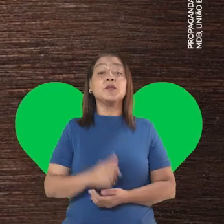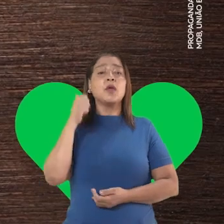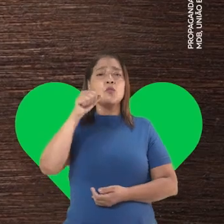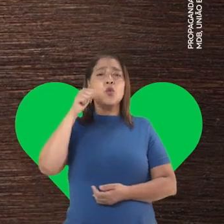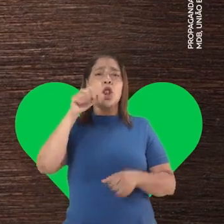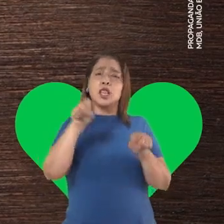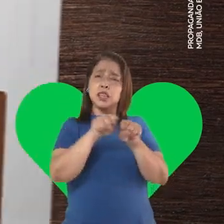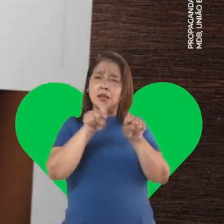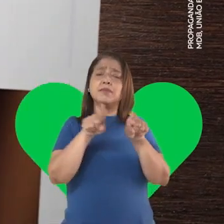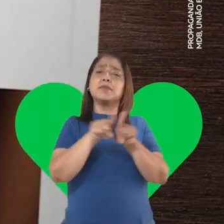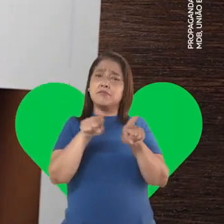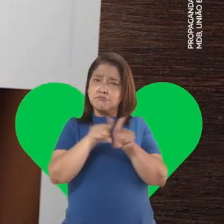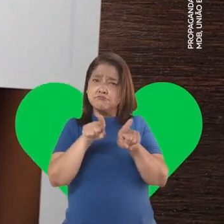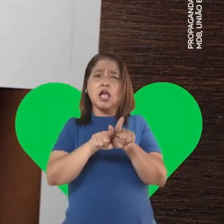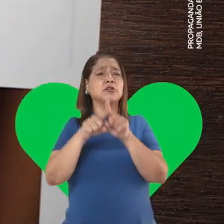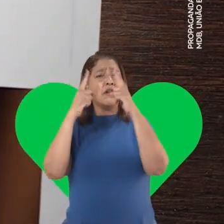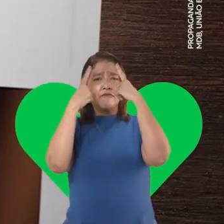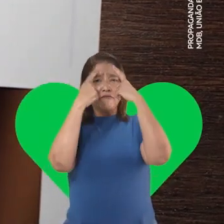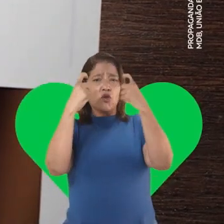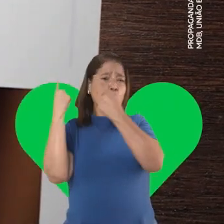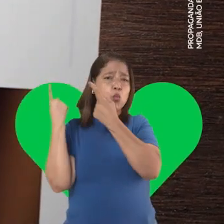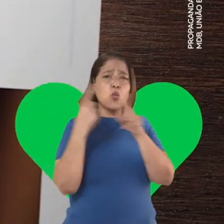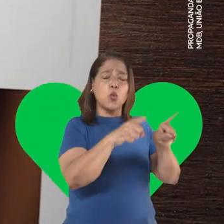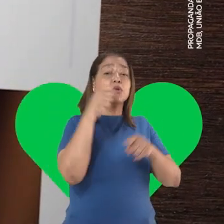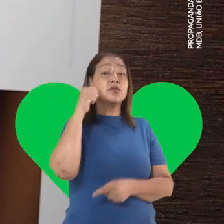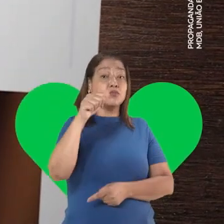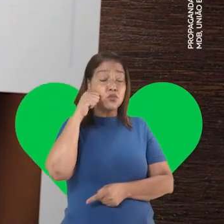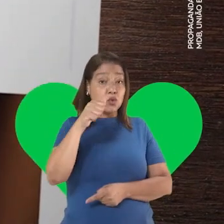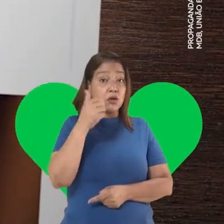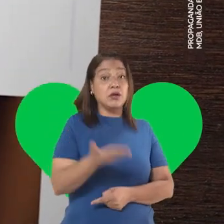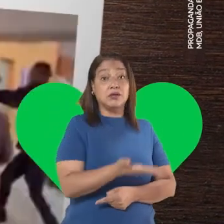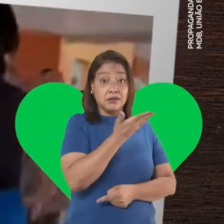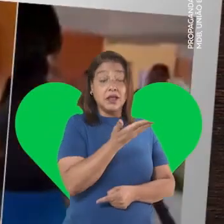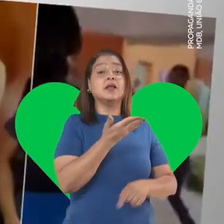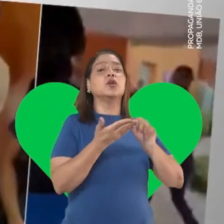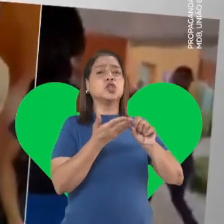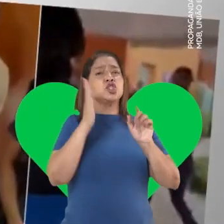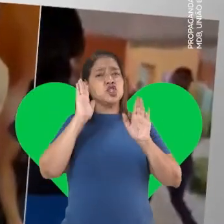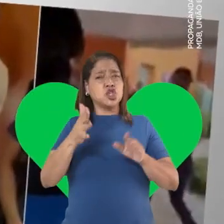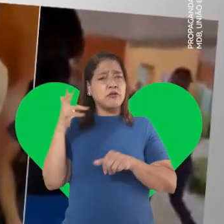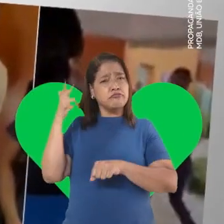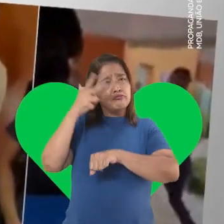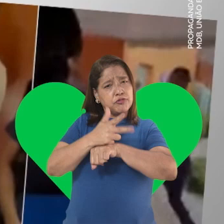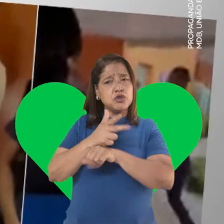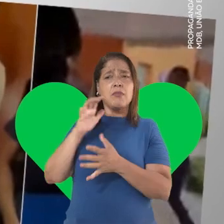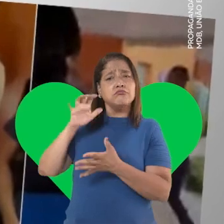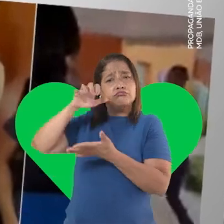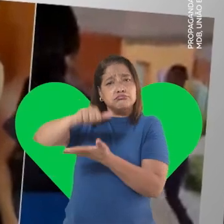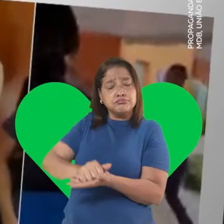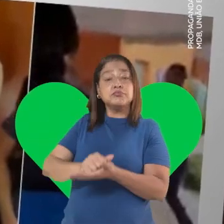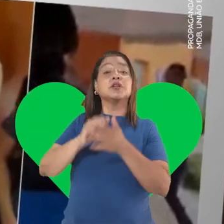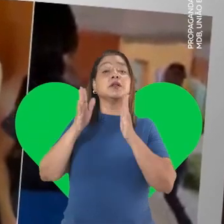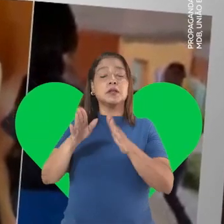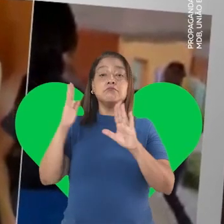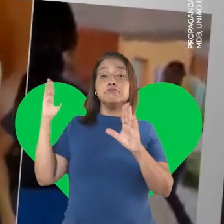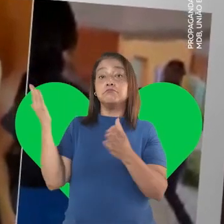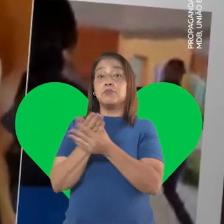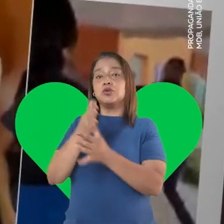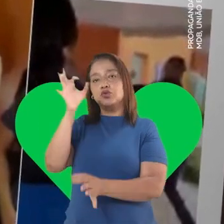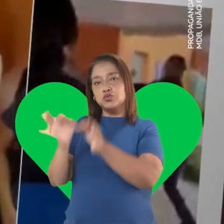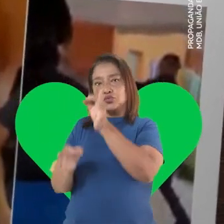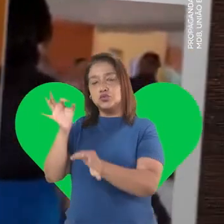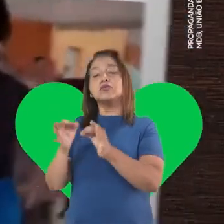mulheres. Alcides tem episódios de agressão e assédio moral às mulheres. Tudo filmado, documentado e com